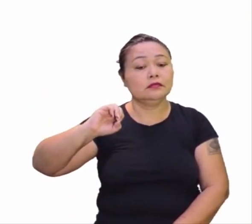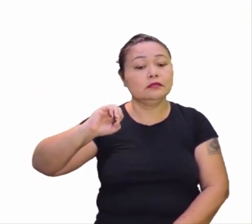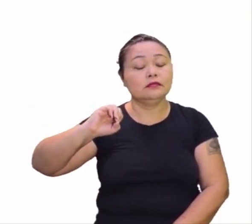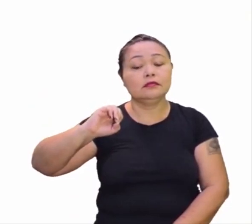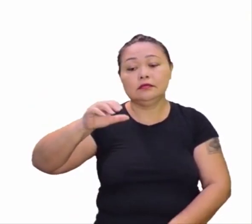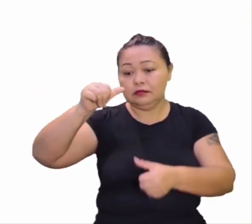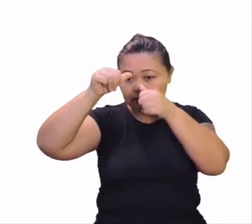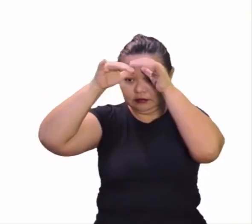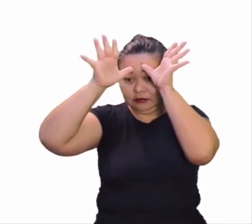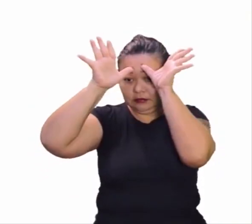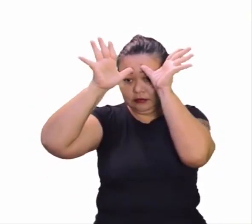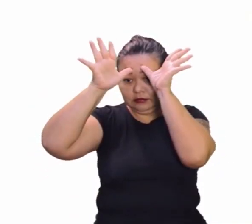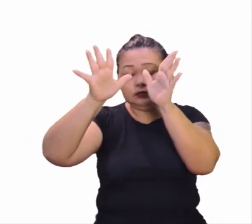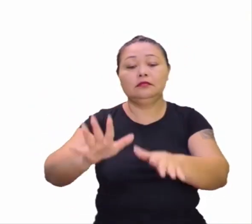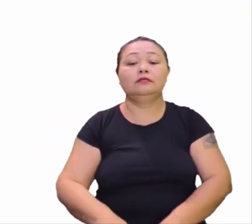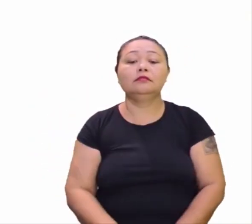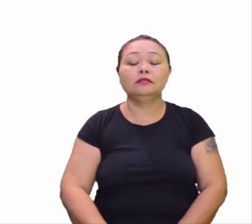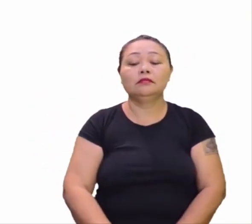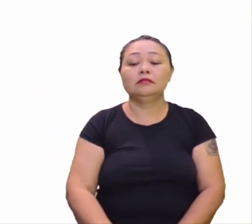aqui vai ser o Acre. Acre.